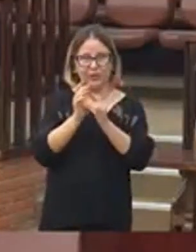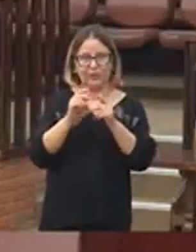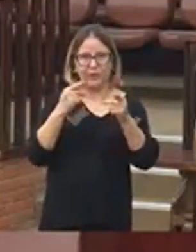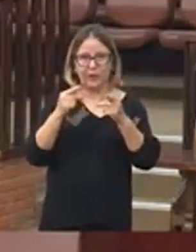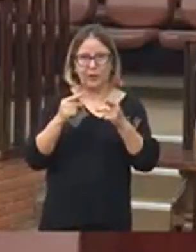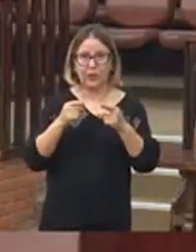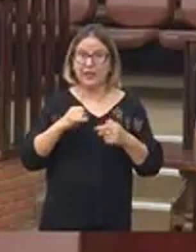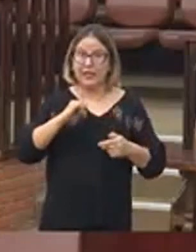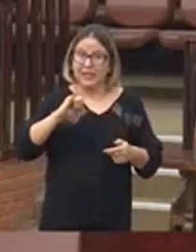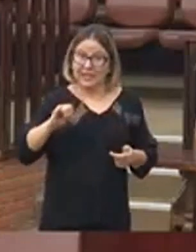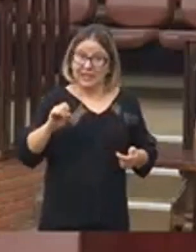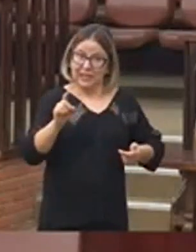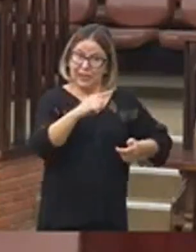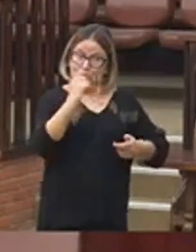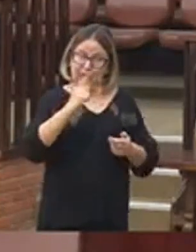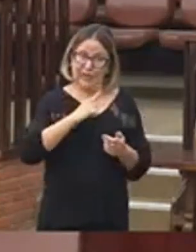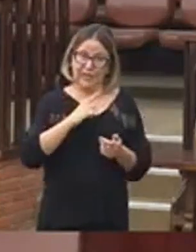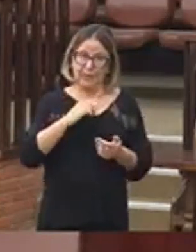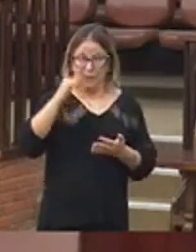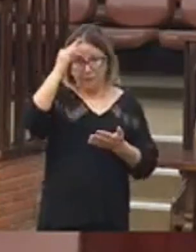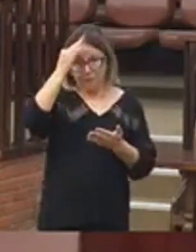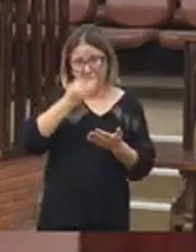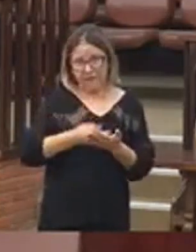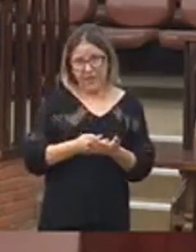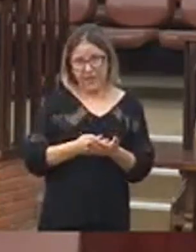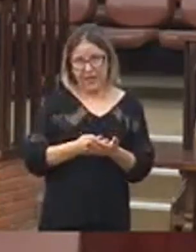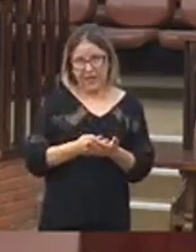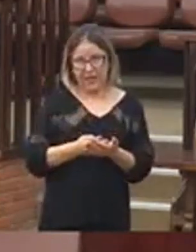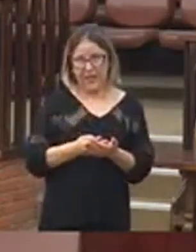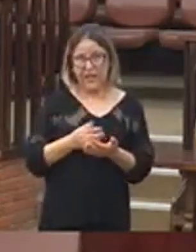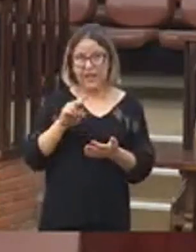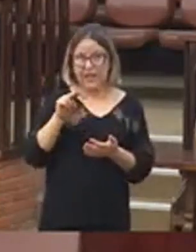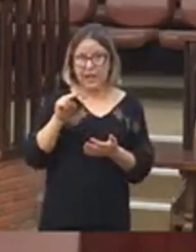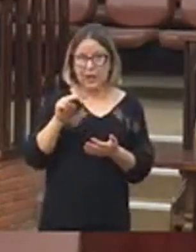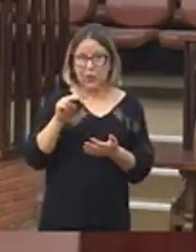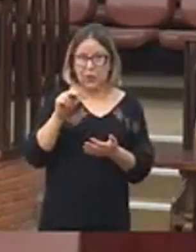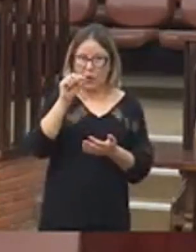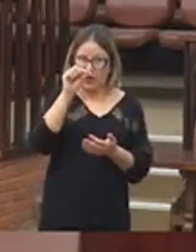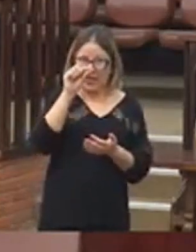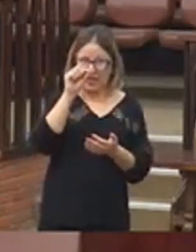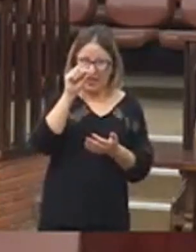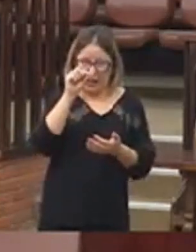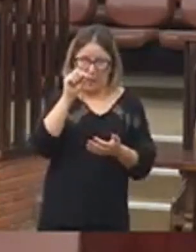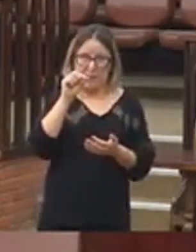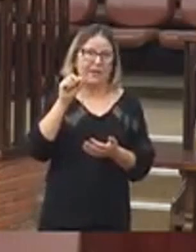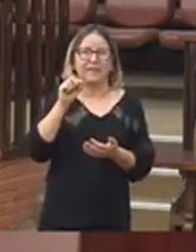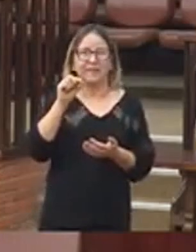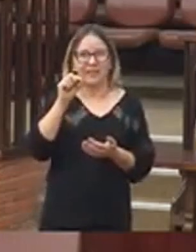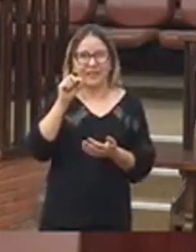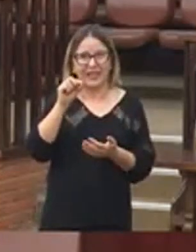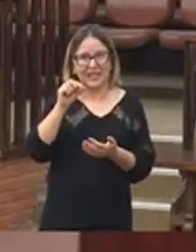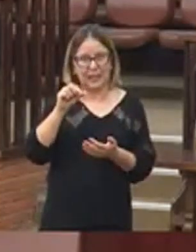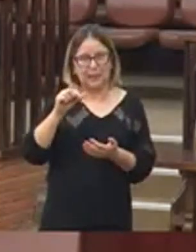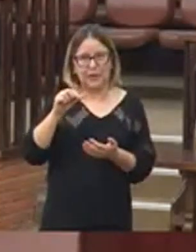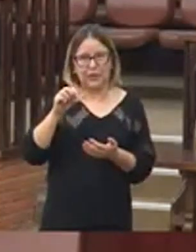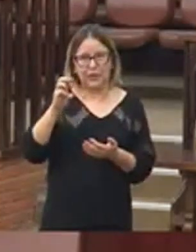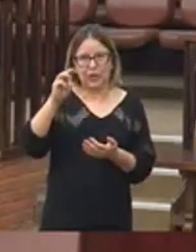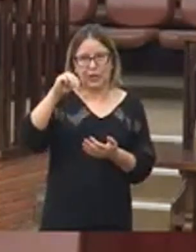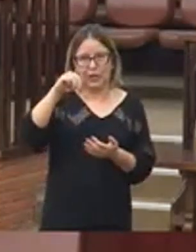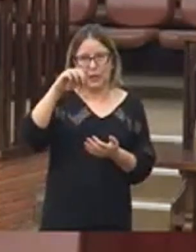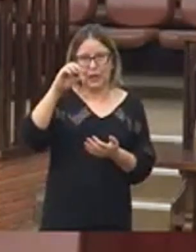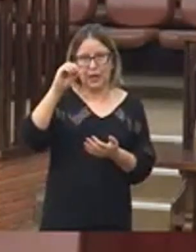montanhas. É aqui que gera as lágrimas do